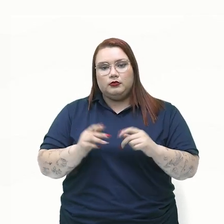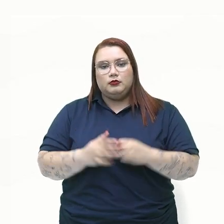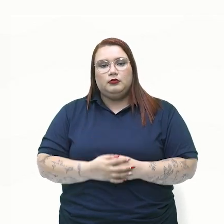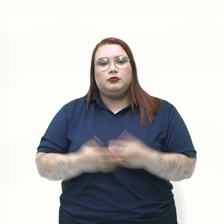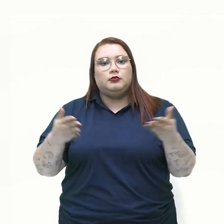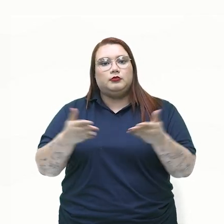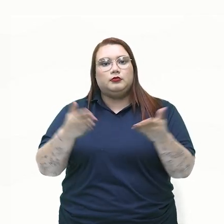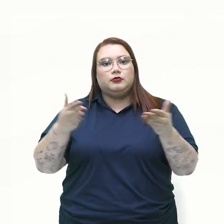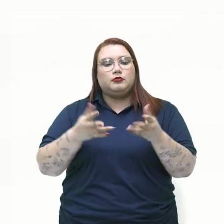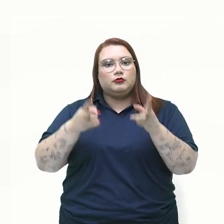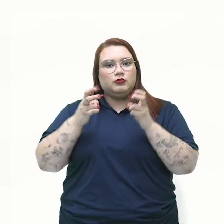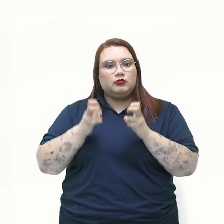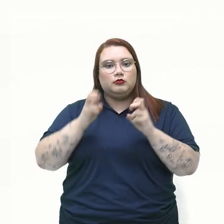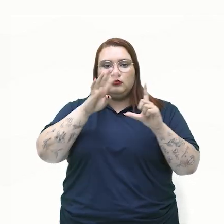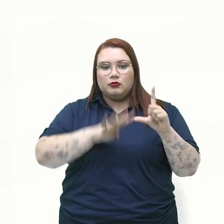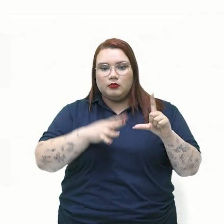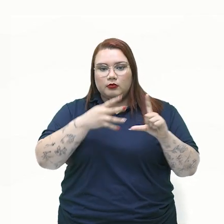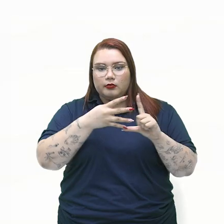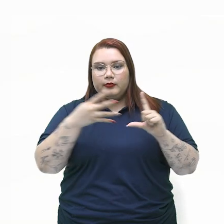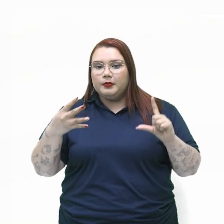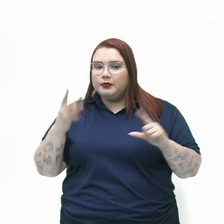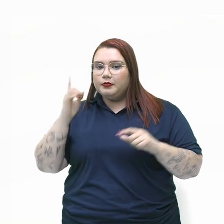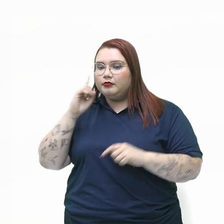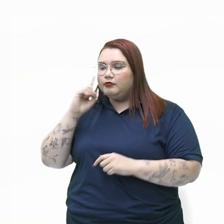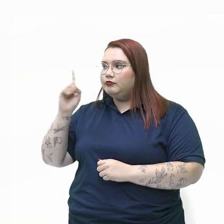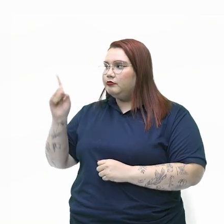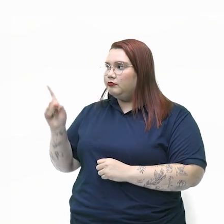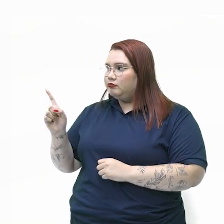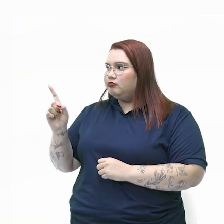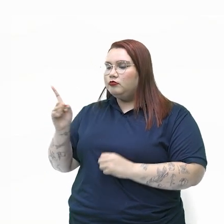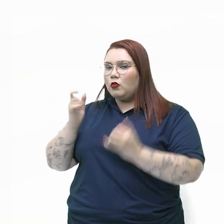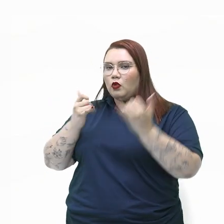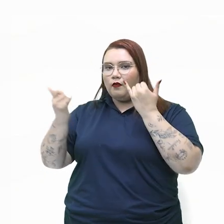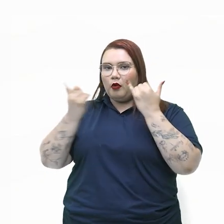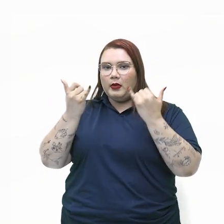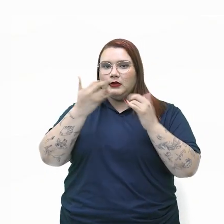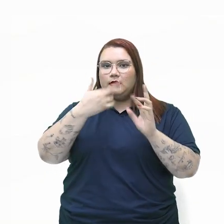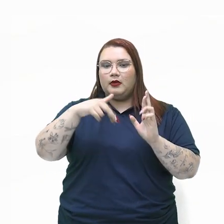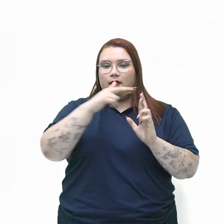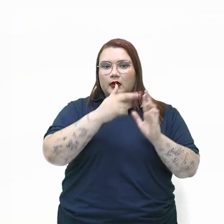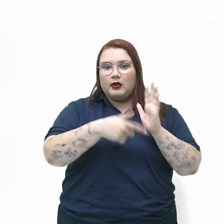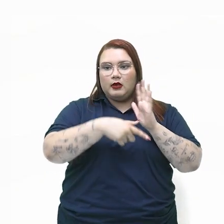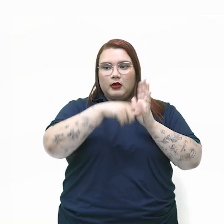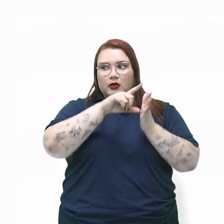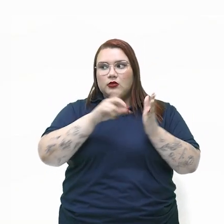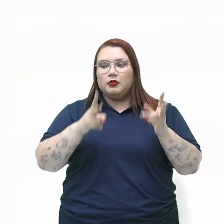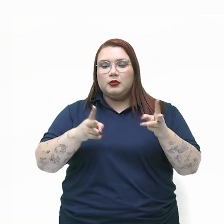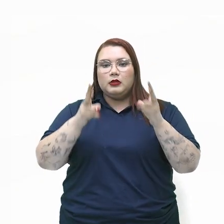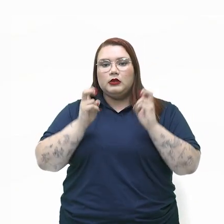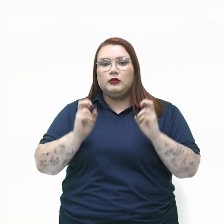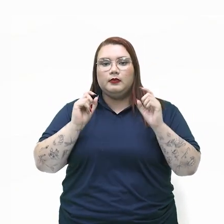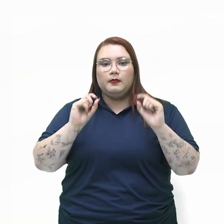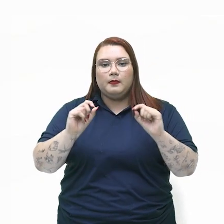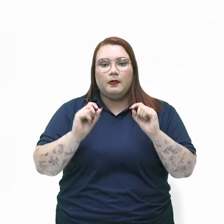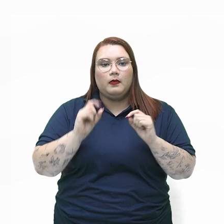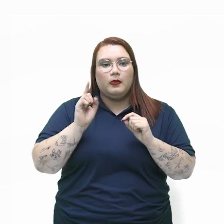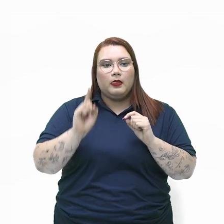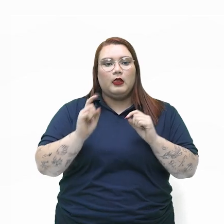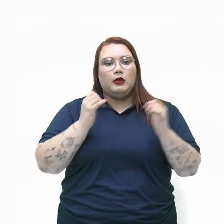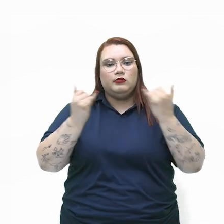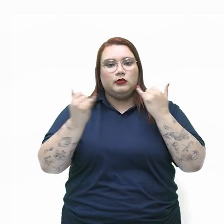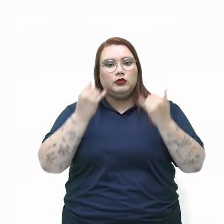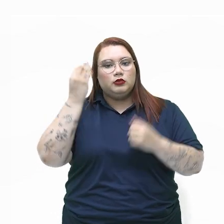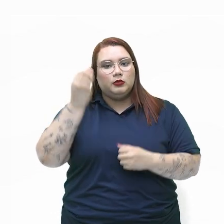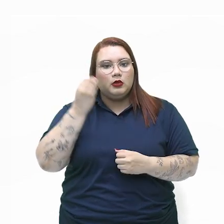aparecendo. Vamos observar ali no nosso quadro essa relação novamente, né? Então, a gente observa ali, né, entendendo